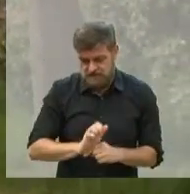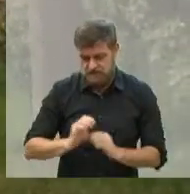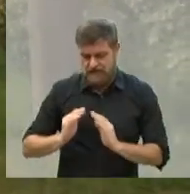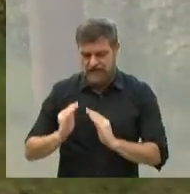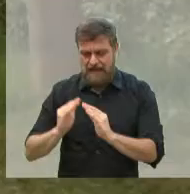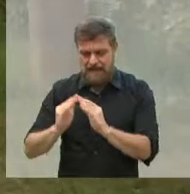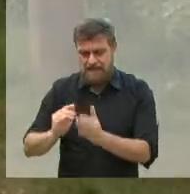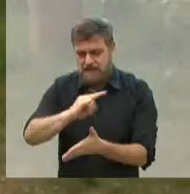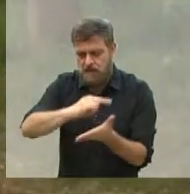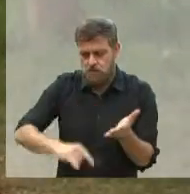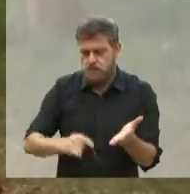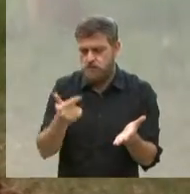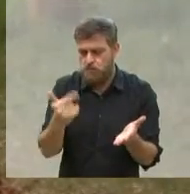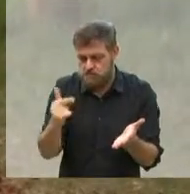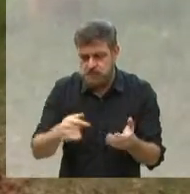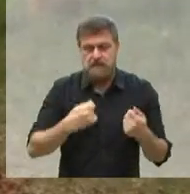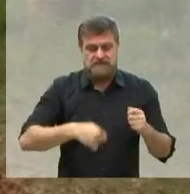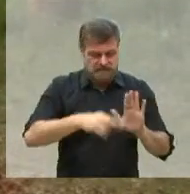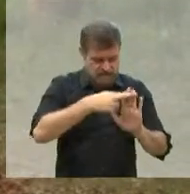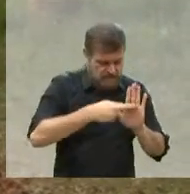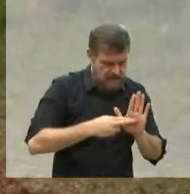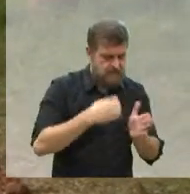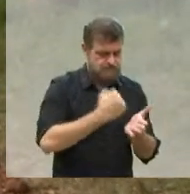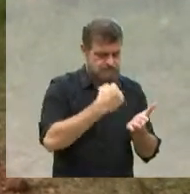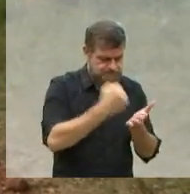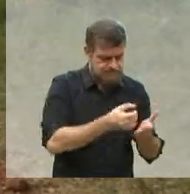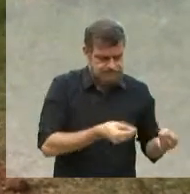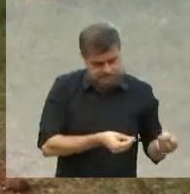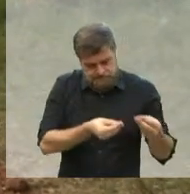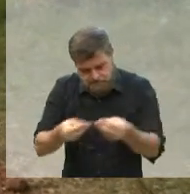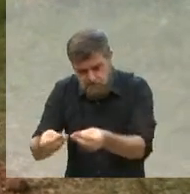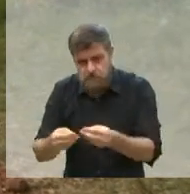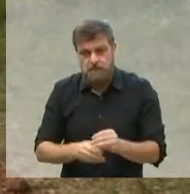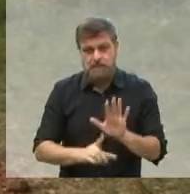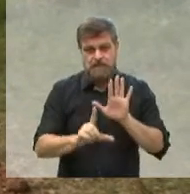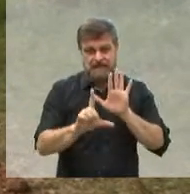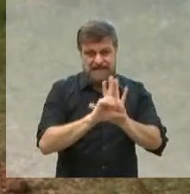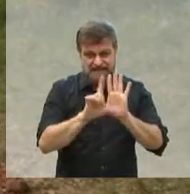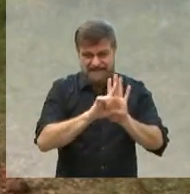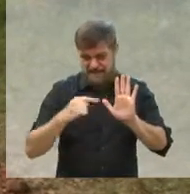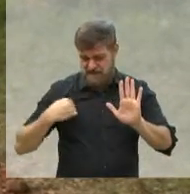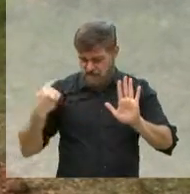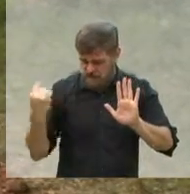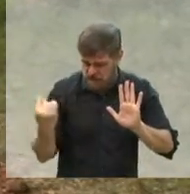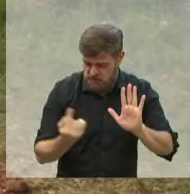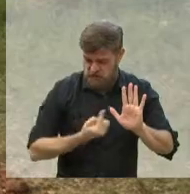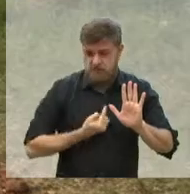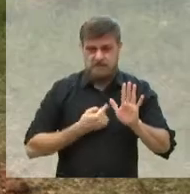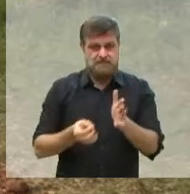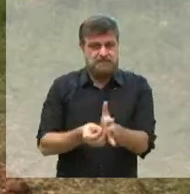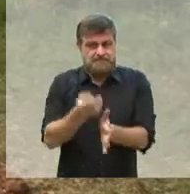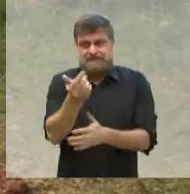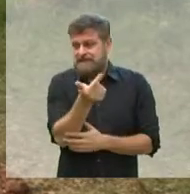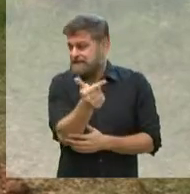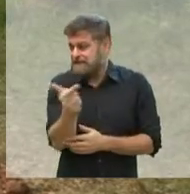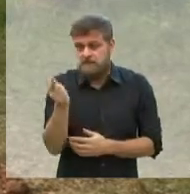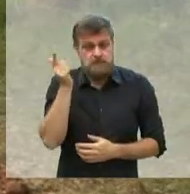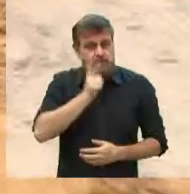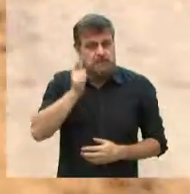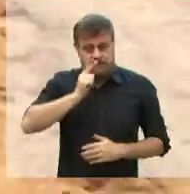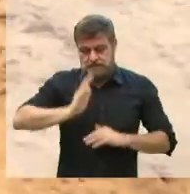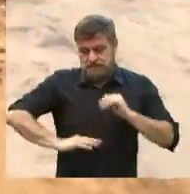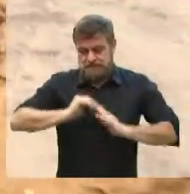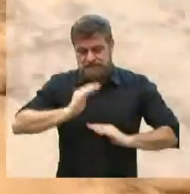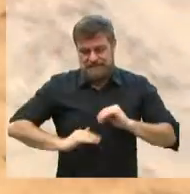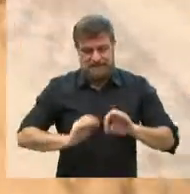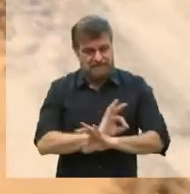era necessário que se fizesse a regularização fundiária. E esta lei, tudo que nós muitas vezes não tínhamos conseguido fazer